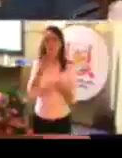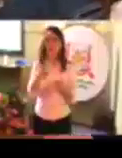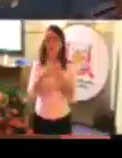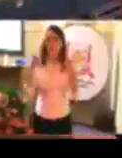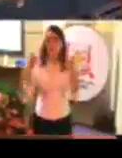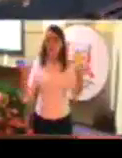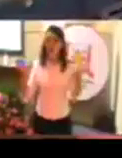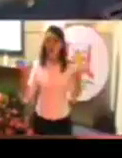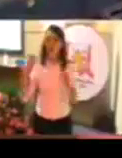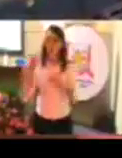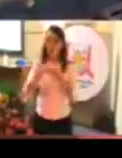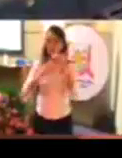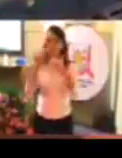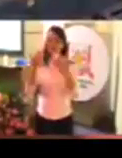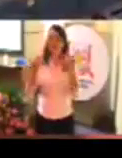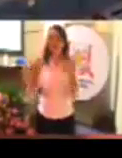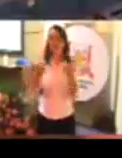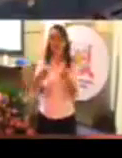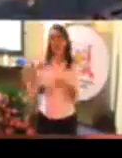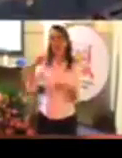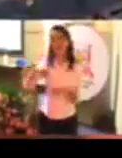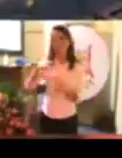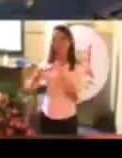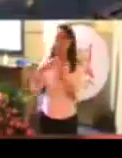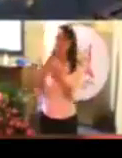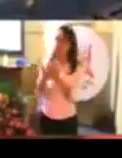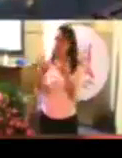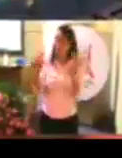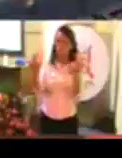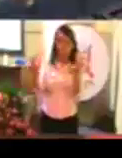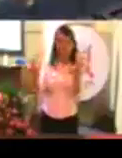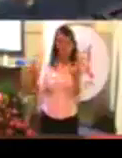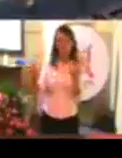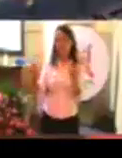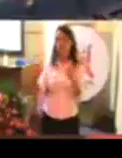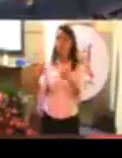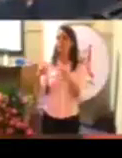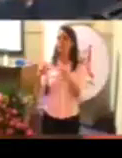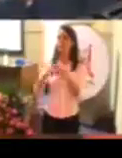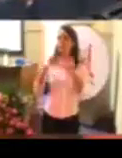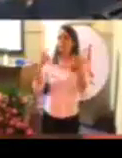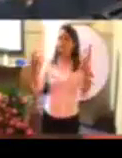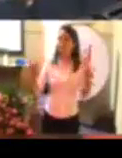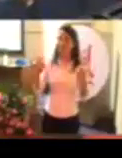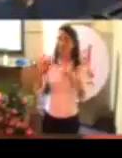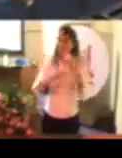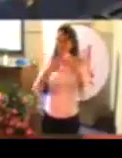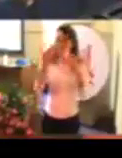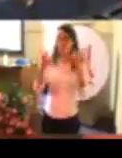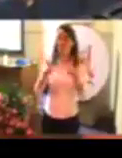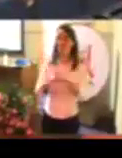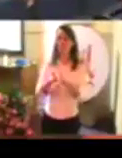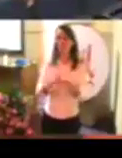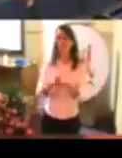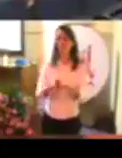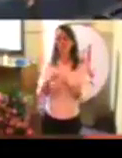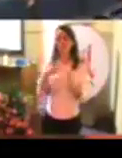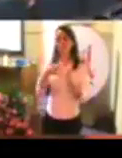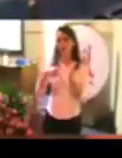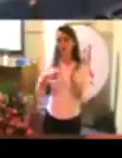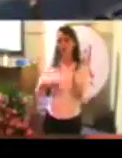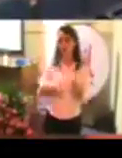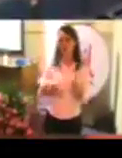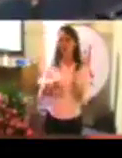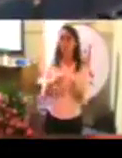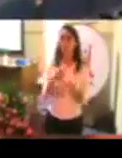grande, imensa. E a alma dessa escola vai ser igualzinho à alma cantada pelo poeta Fernando